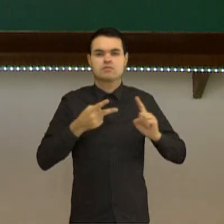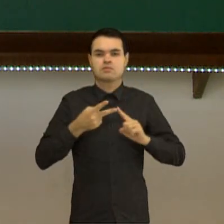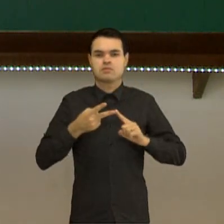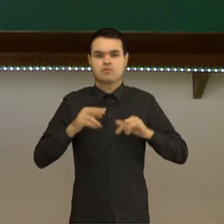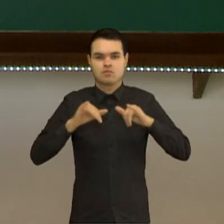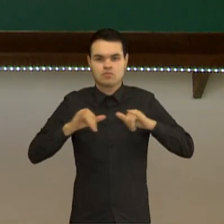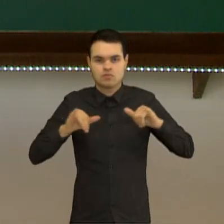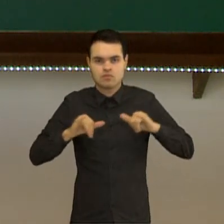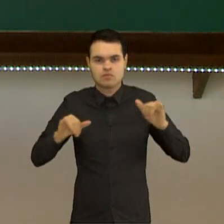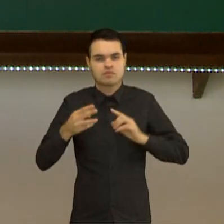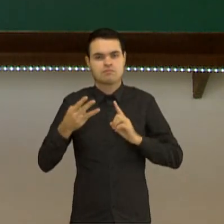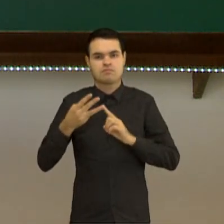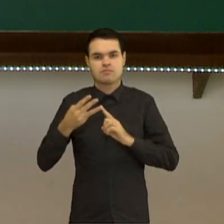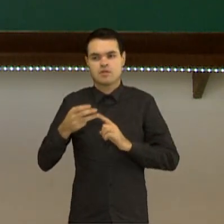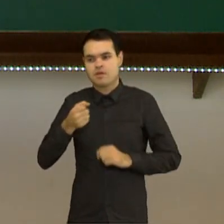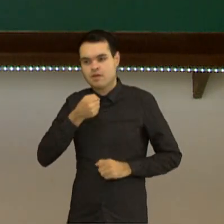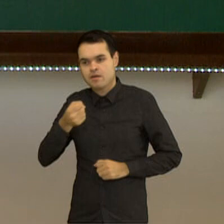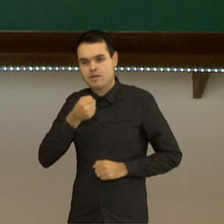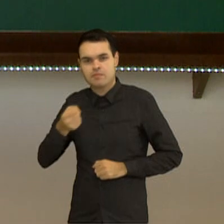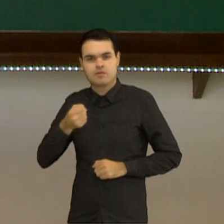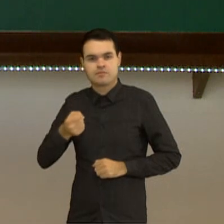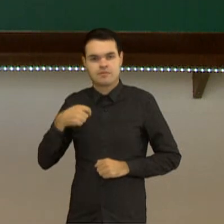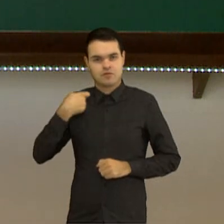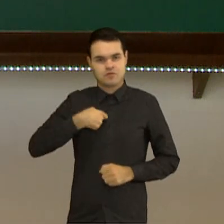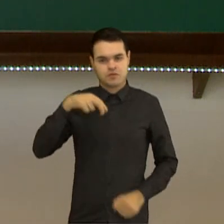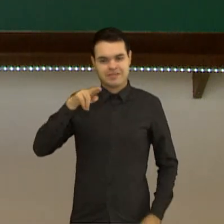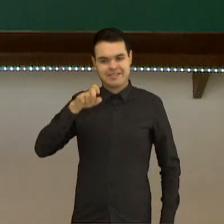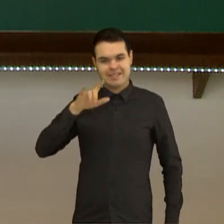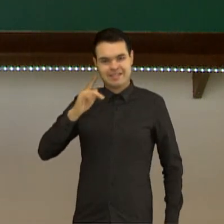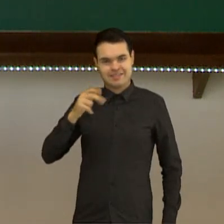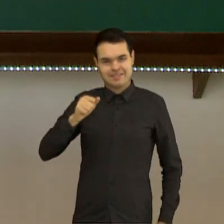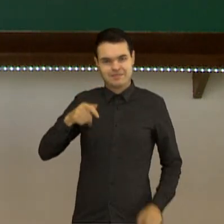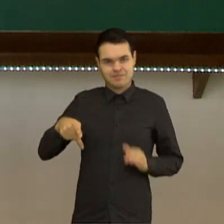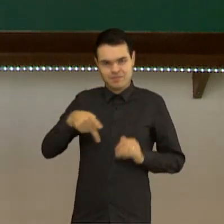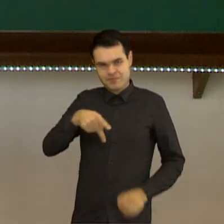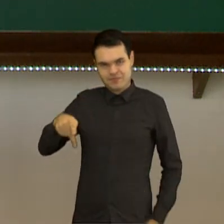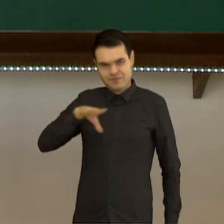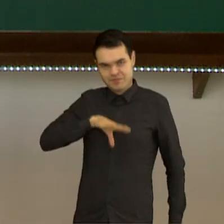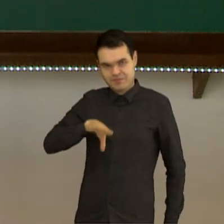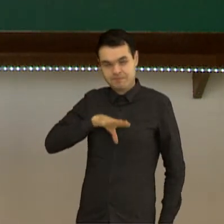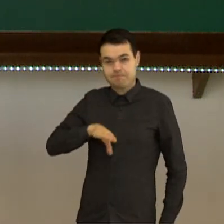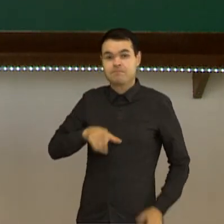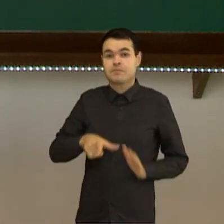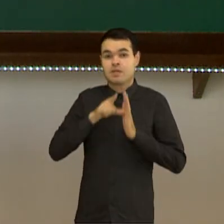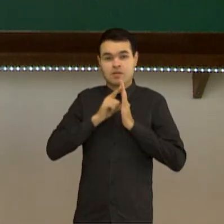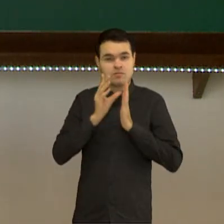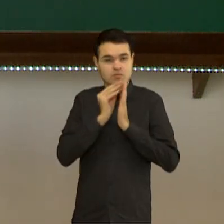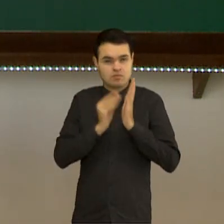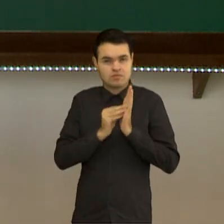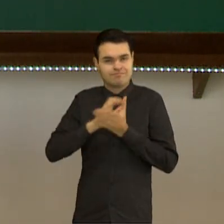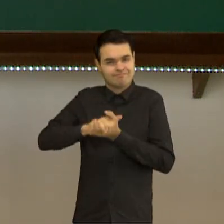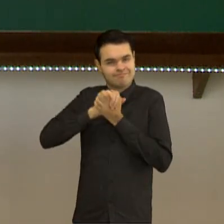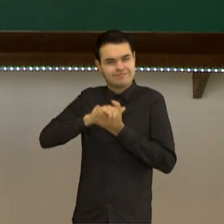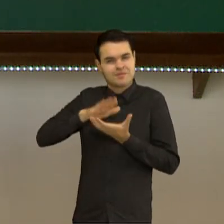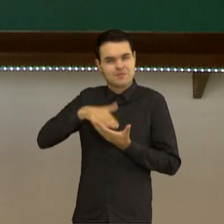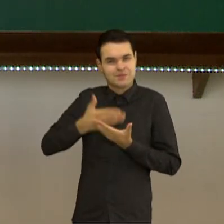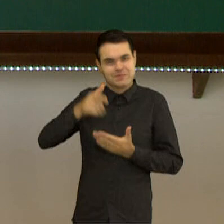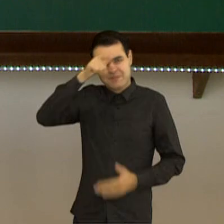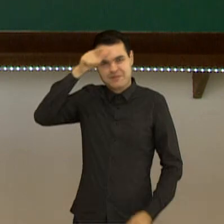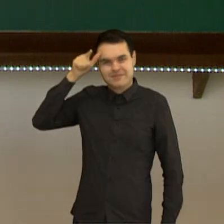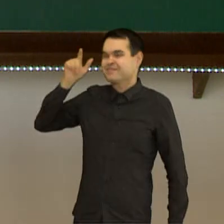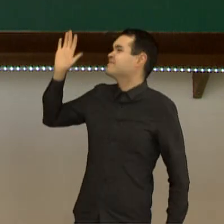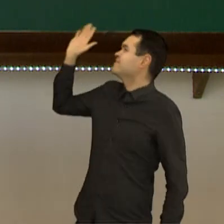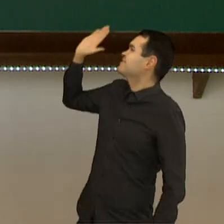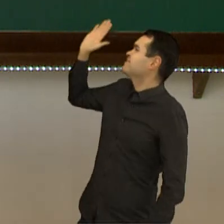a reportagem. Eu sou a professora Nelinha de Língua Portuguesa. Antes de irmos aos conteúdos, vamos cumprimentar o nosso intérprete